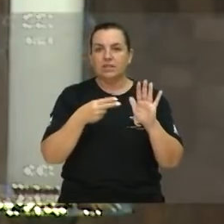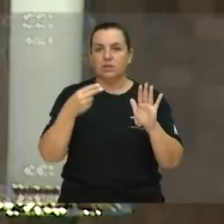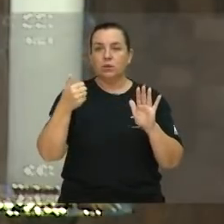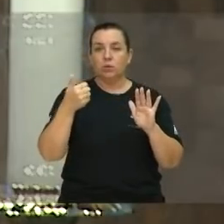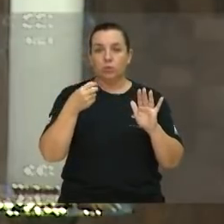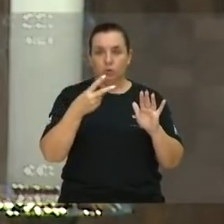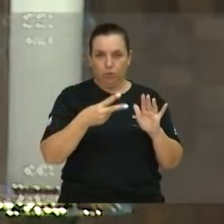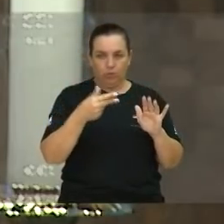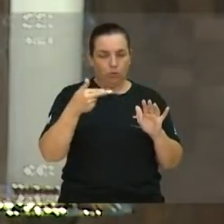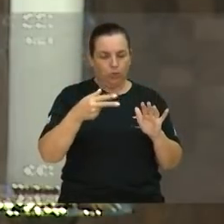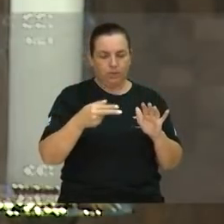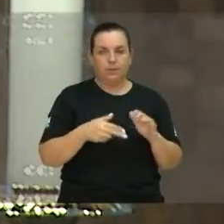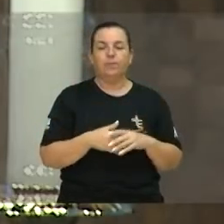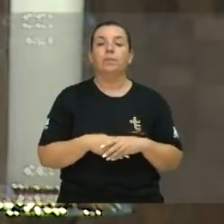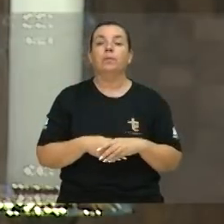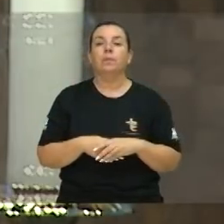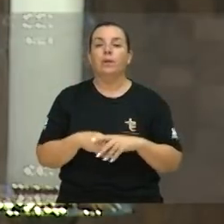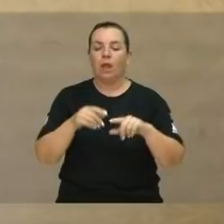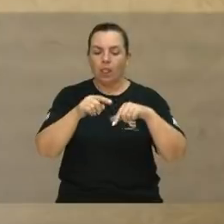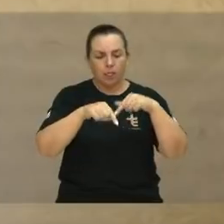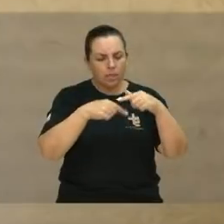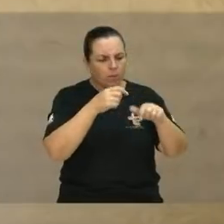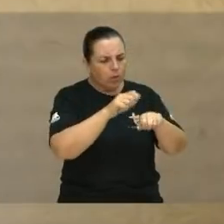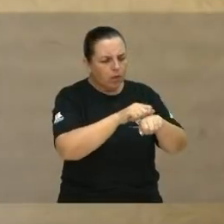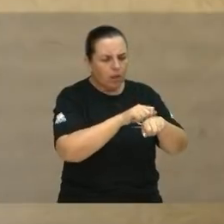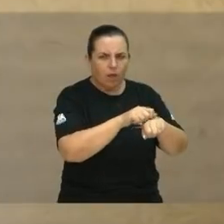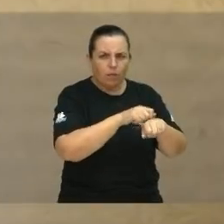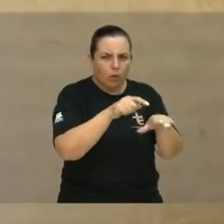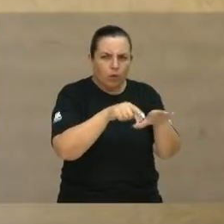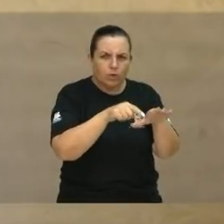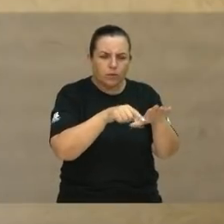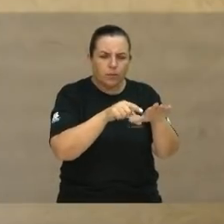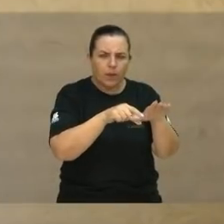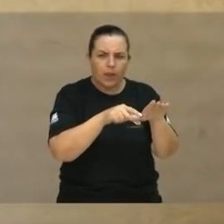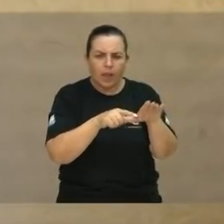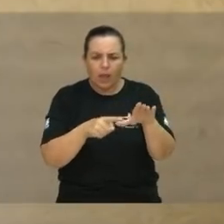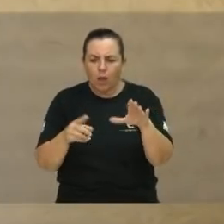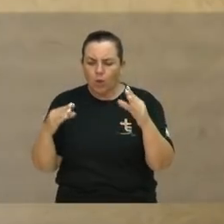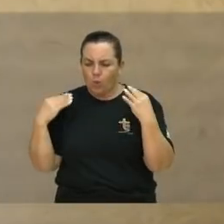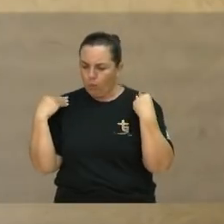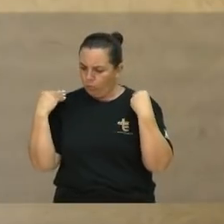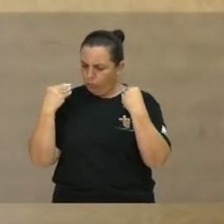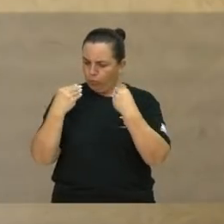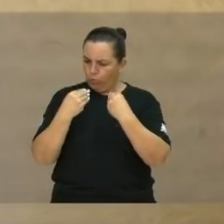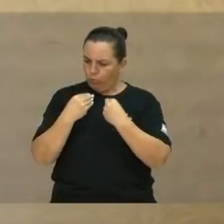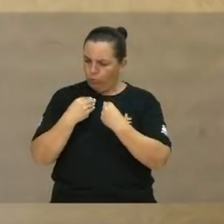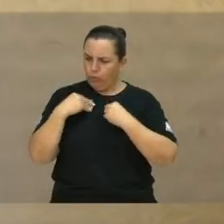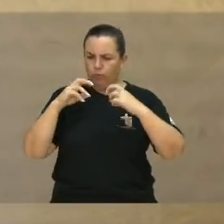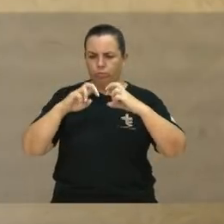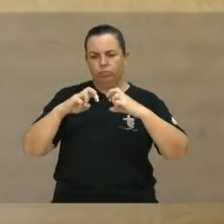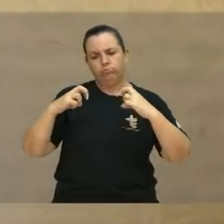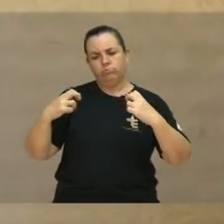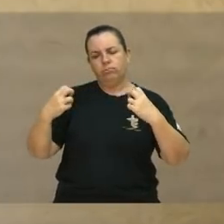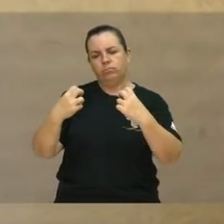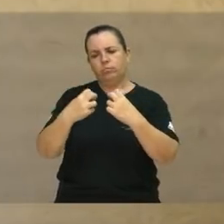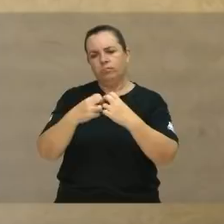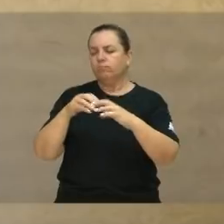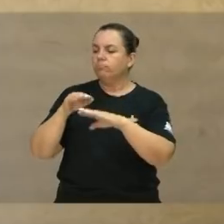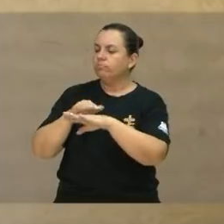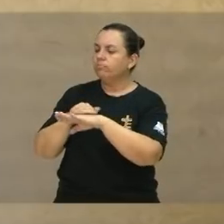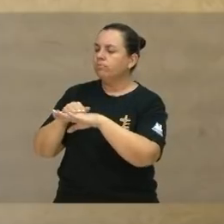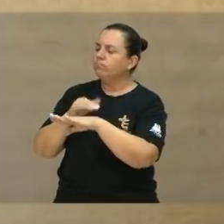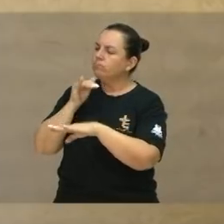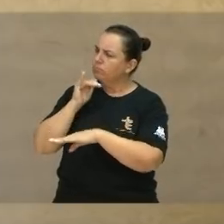12 depois que eles lavou os pés retomou o manto voltou a mesa eles